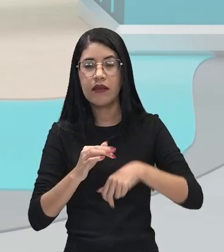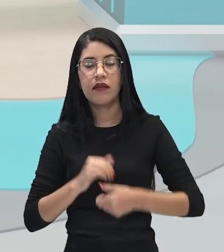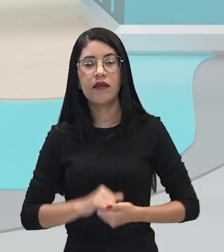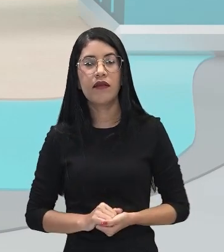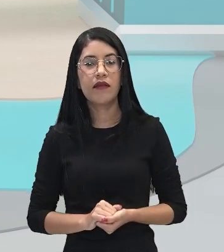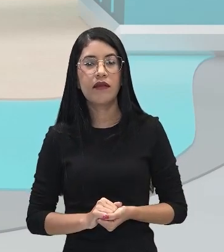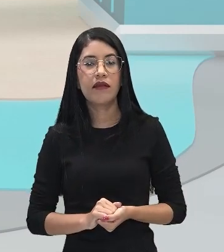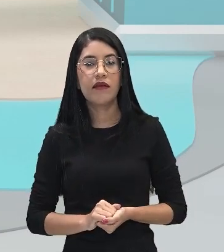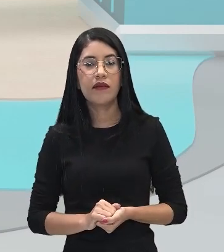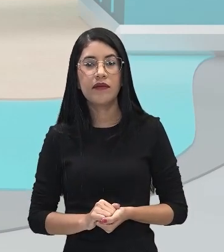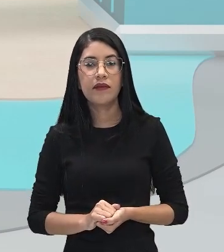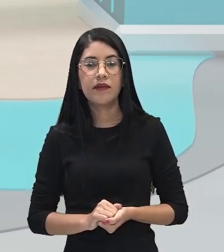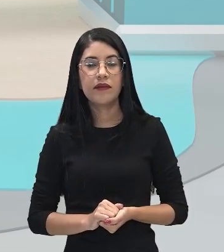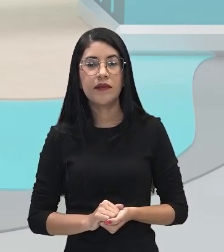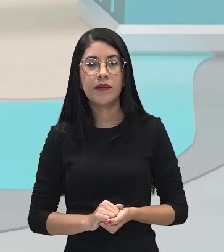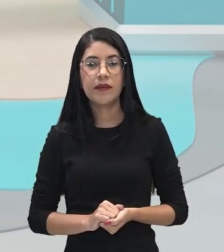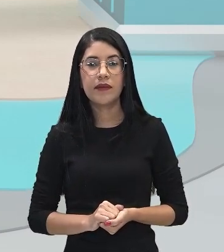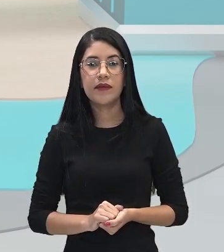músculo.